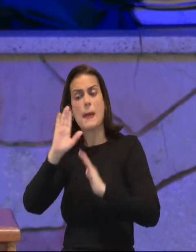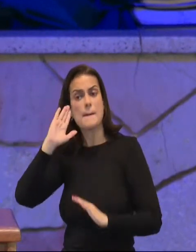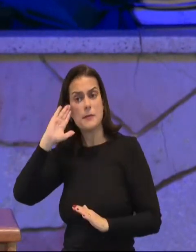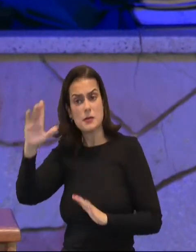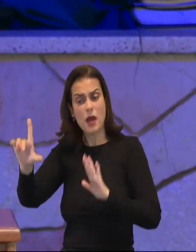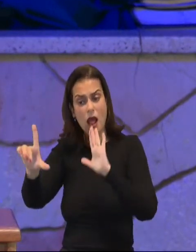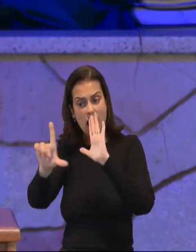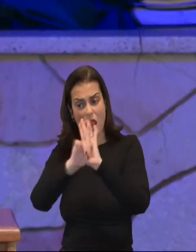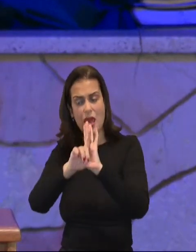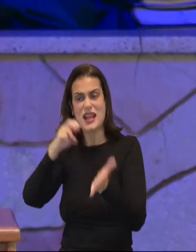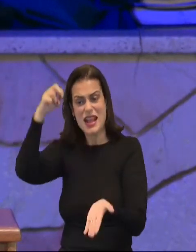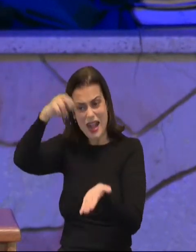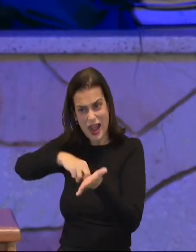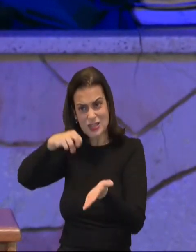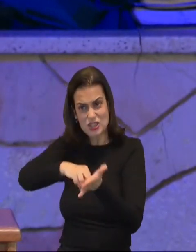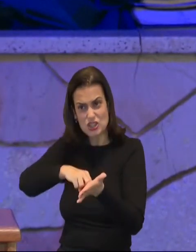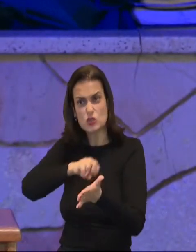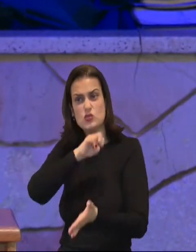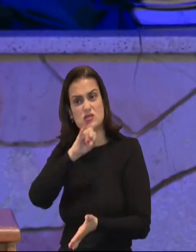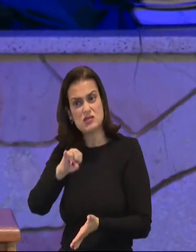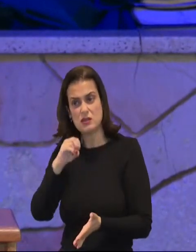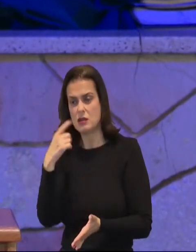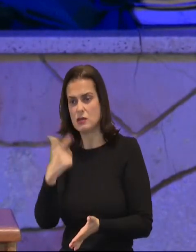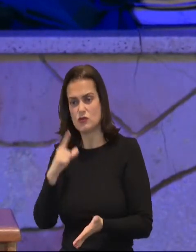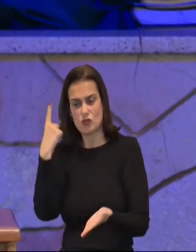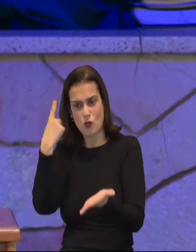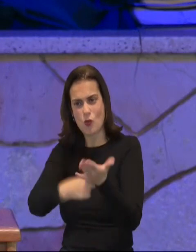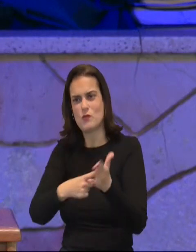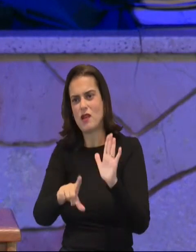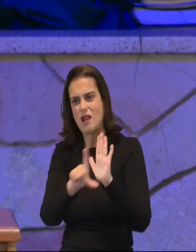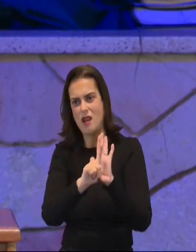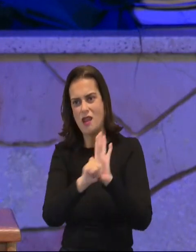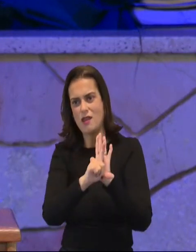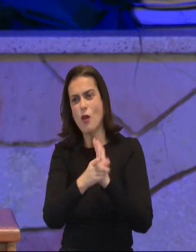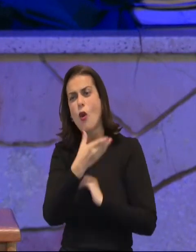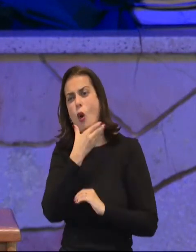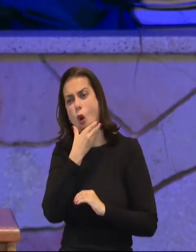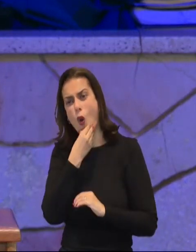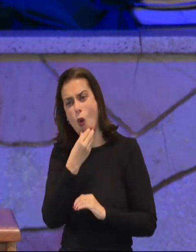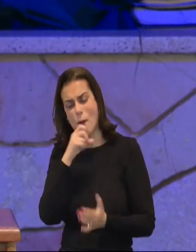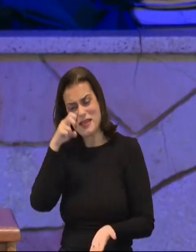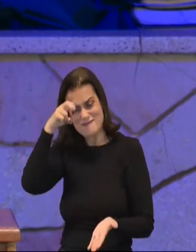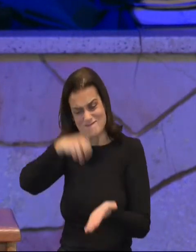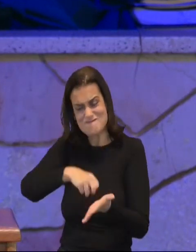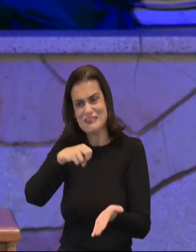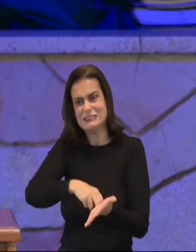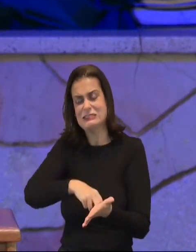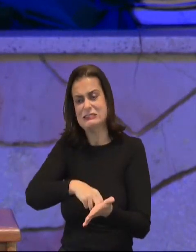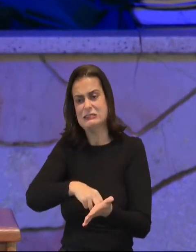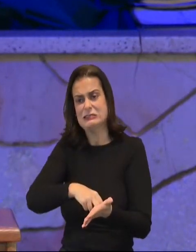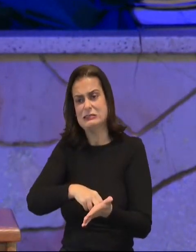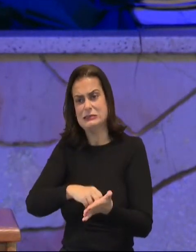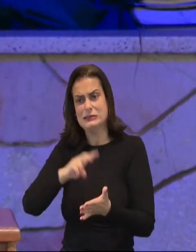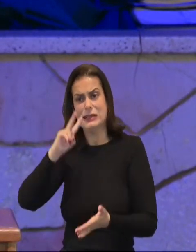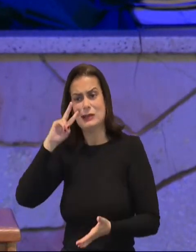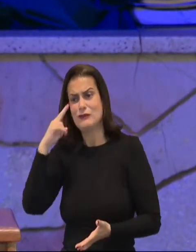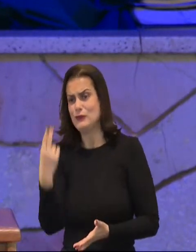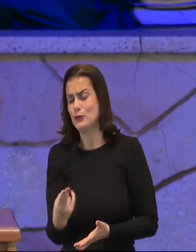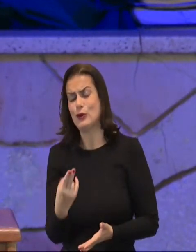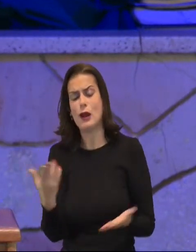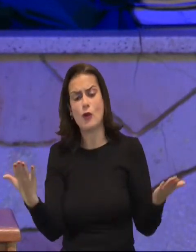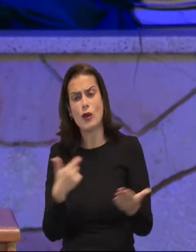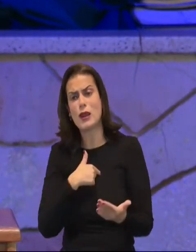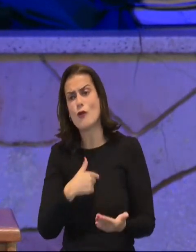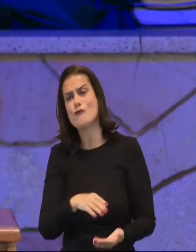geravam castigo para os que não cumpriam a lei. Aquele homem estava condenado, ele viu a sua situação e disse, não tem jeito para